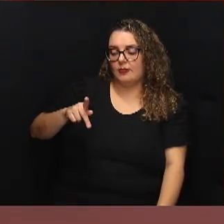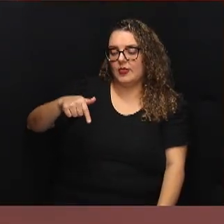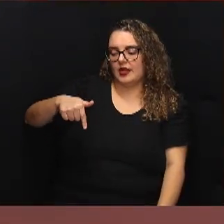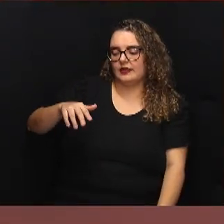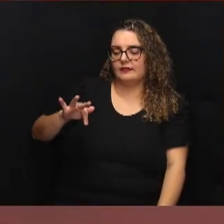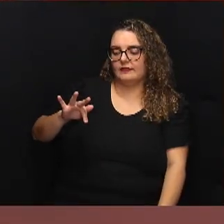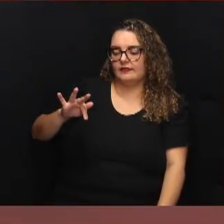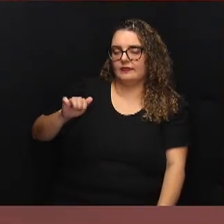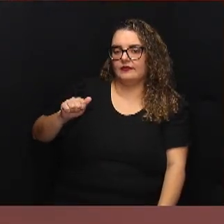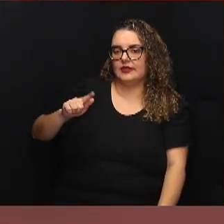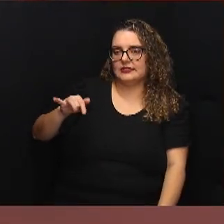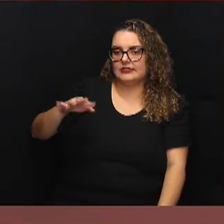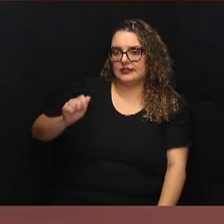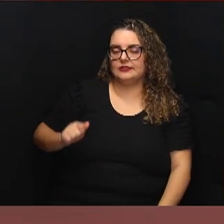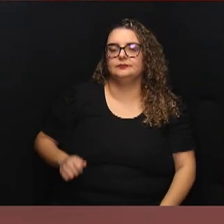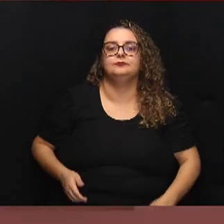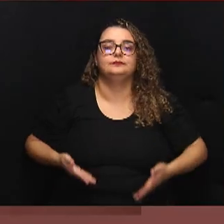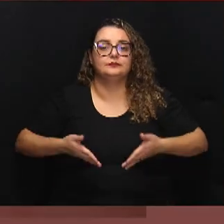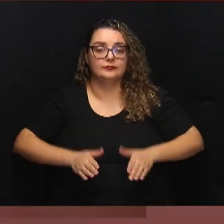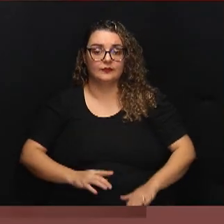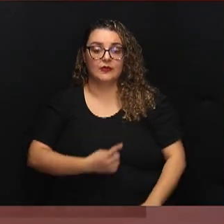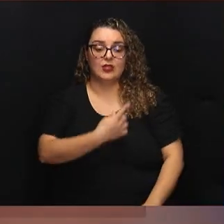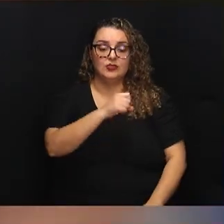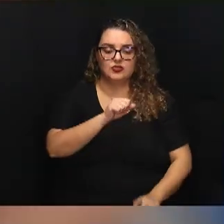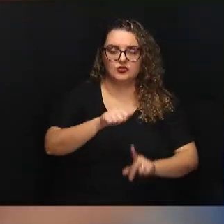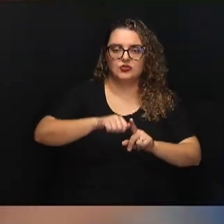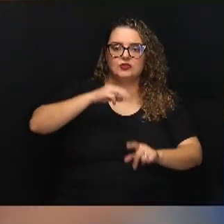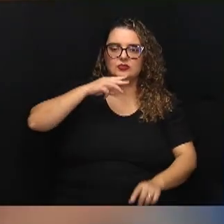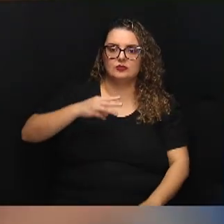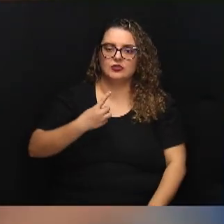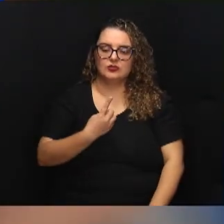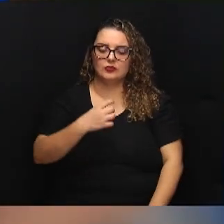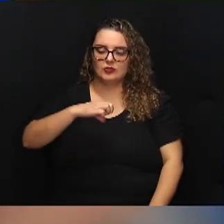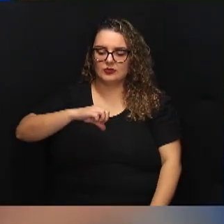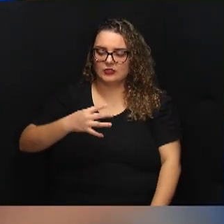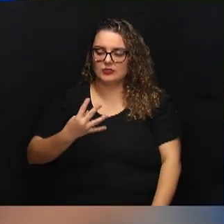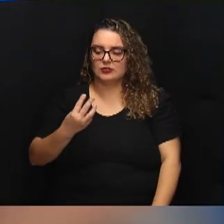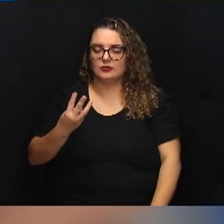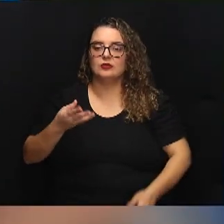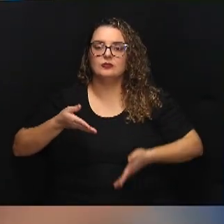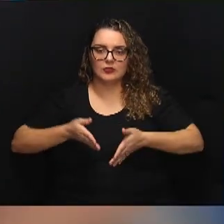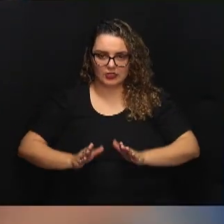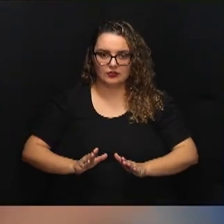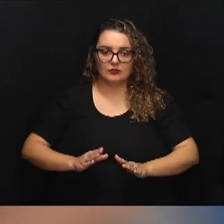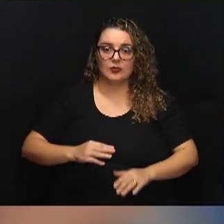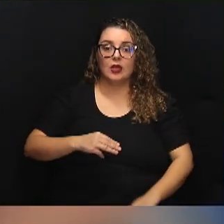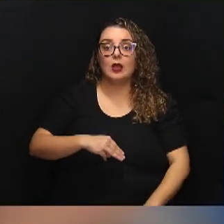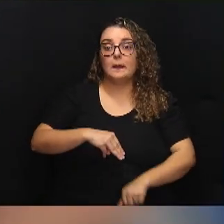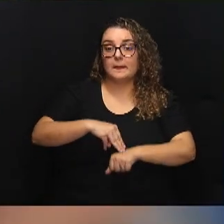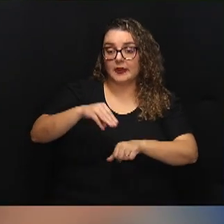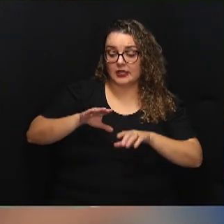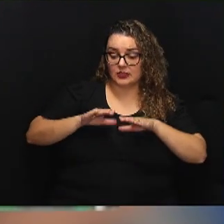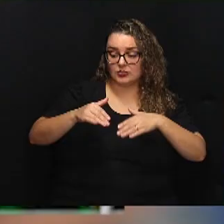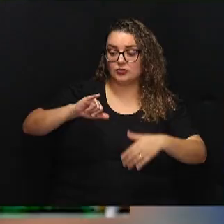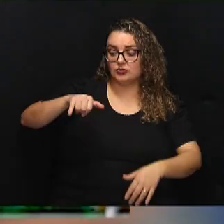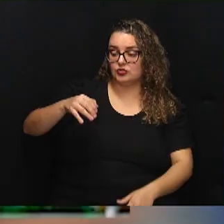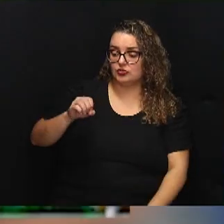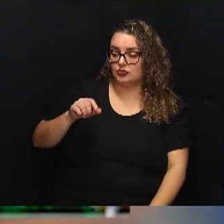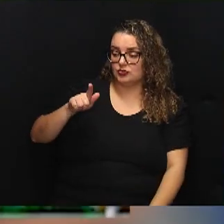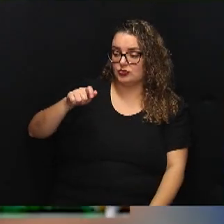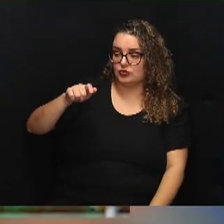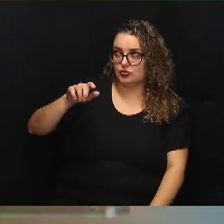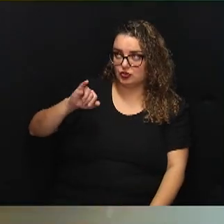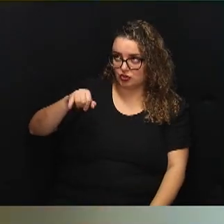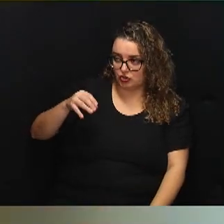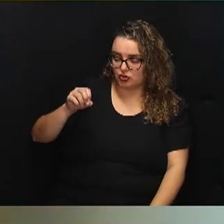Campinas em 18 de março de 1943, Maria Alice Ribeiro, mestra da comunidade Jongo Dito Ribeiro, é